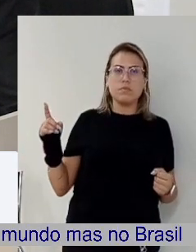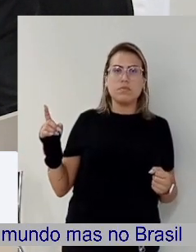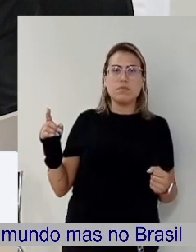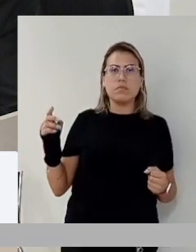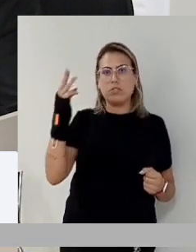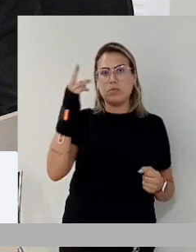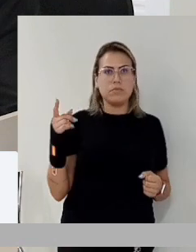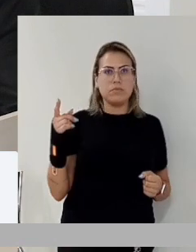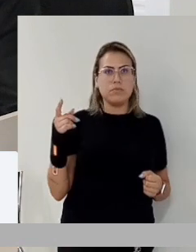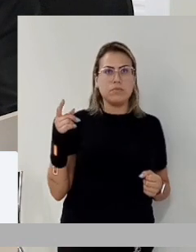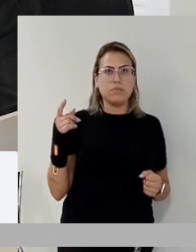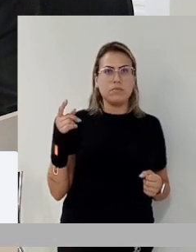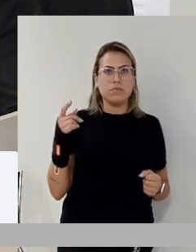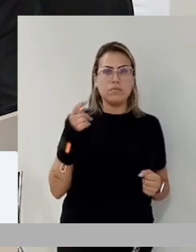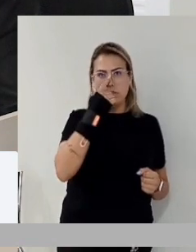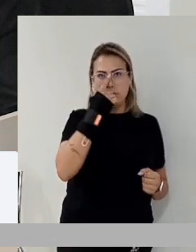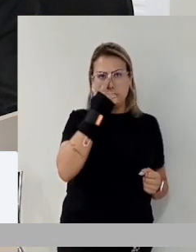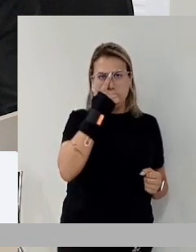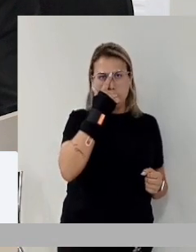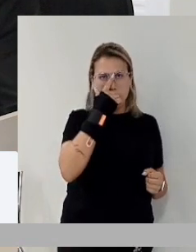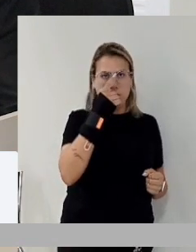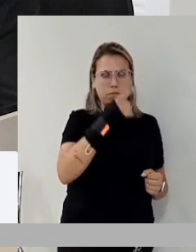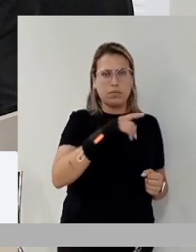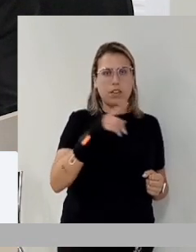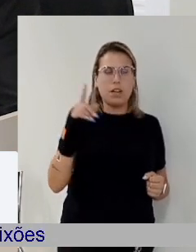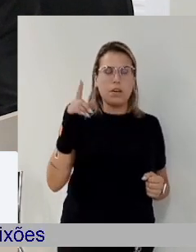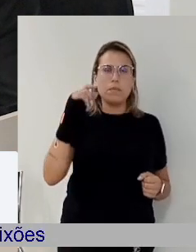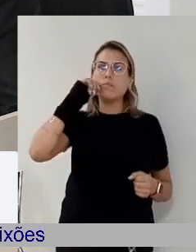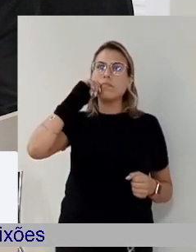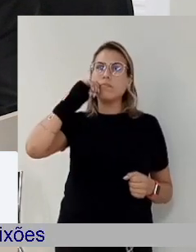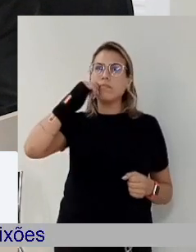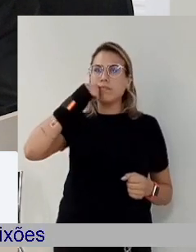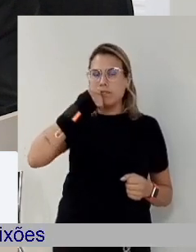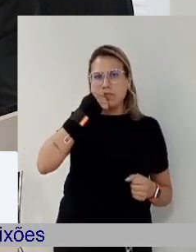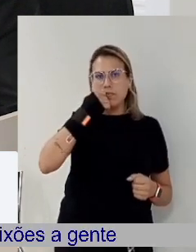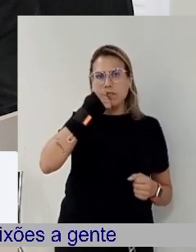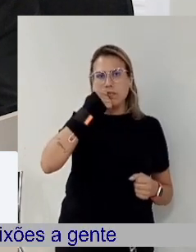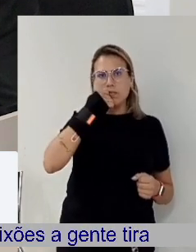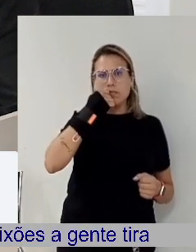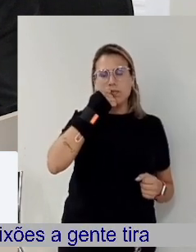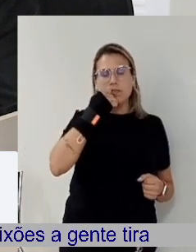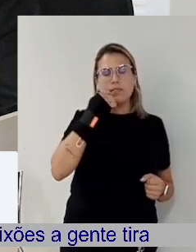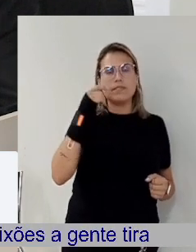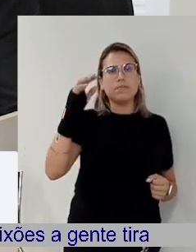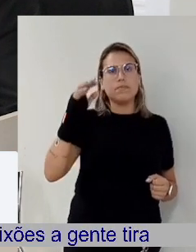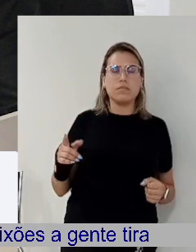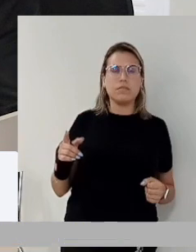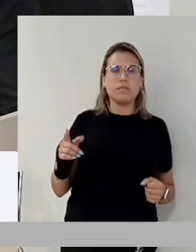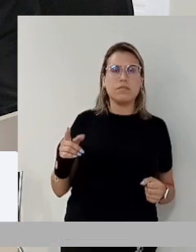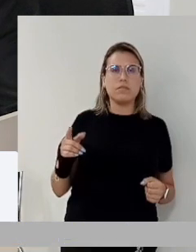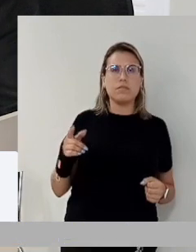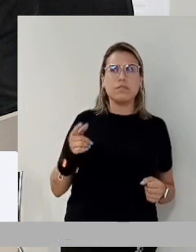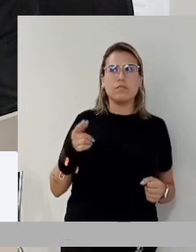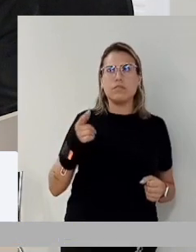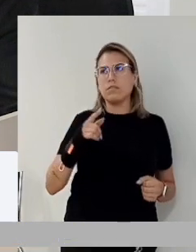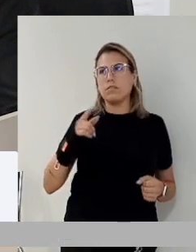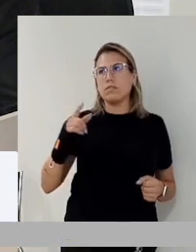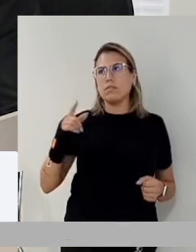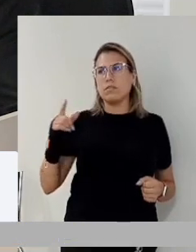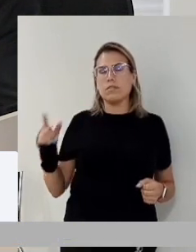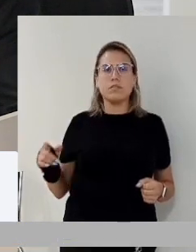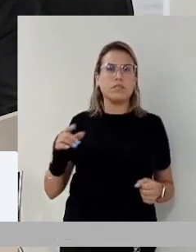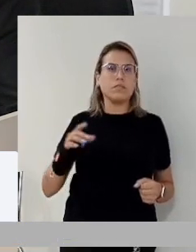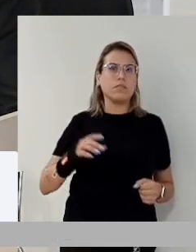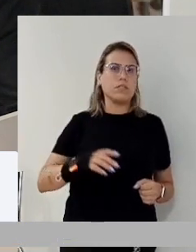horrível aquele ali você vai para cajus também na região metropolitana de Fortaleza aquele lixão ali que que ele é outra outra coisa horrível